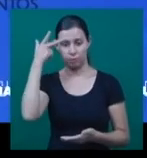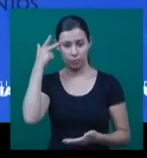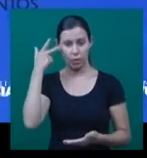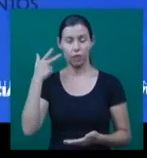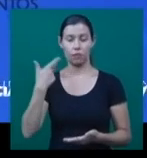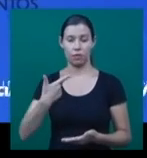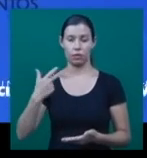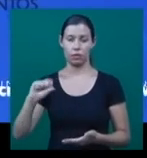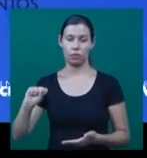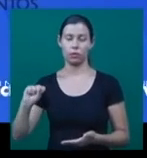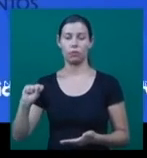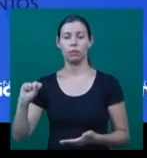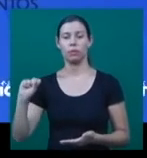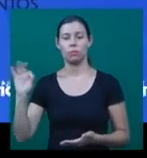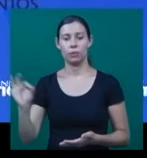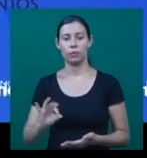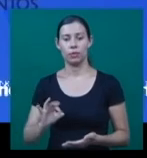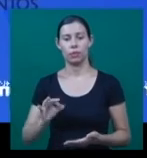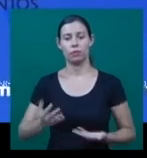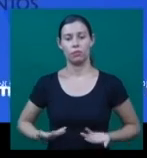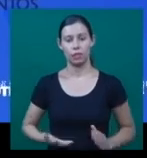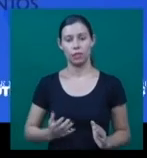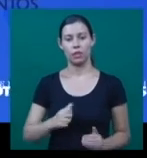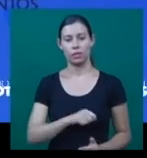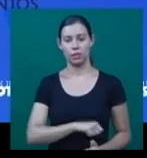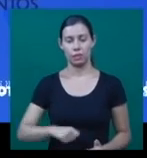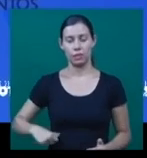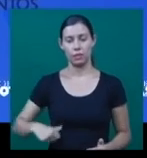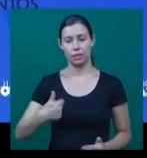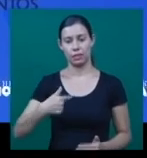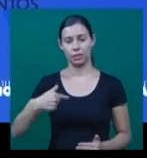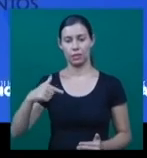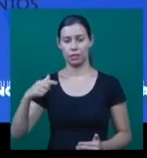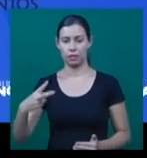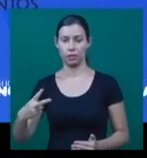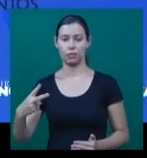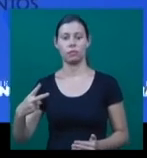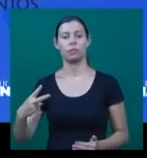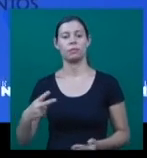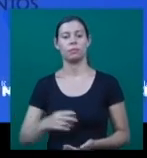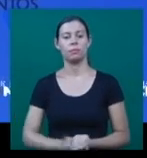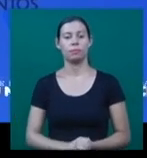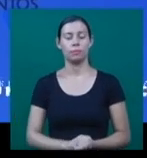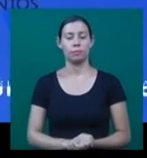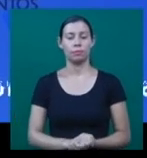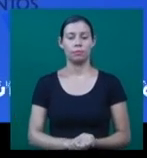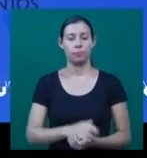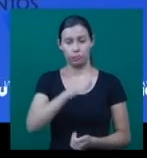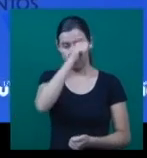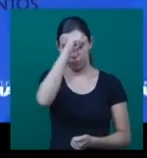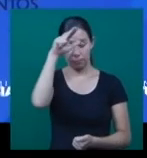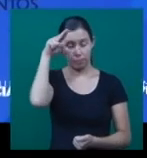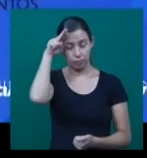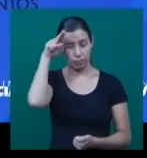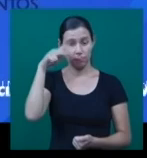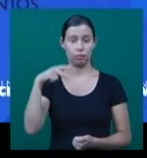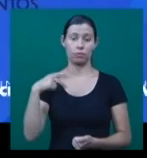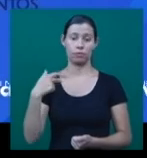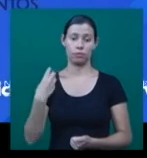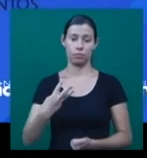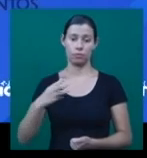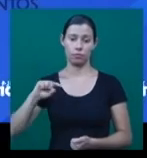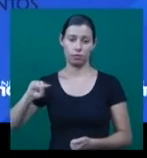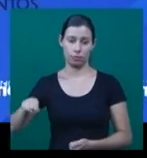cesariana. Houve redução das cesáreas no municipal. Segundo os dados, pelo SUS, dos 3.022 bebês que nasceram no